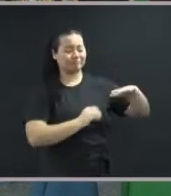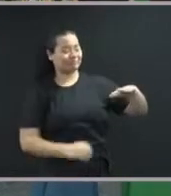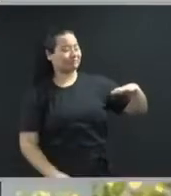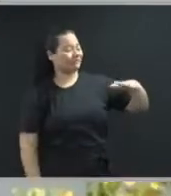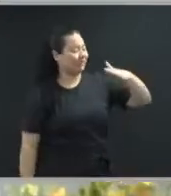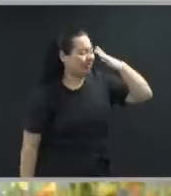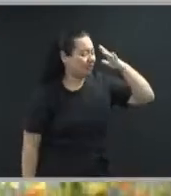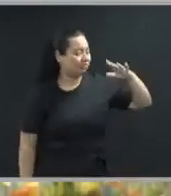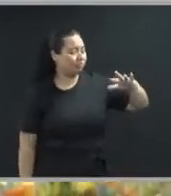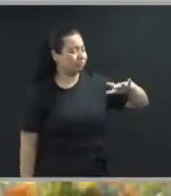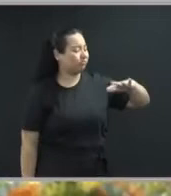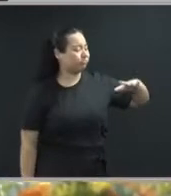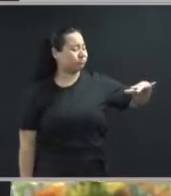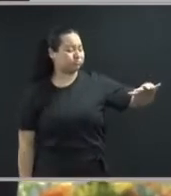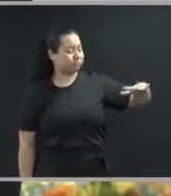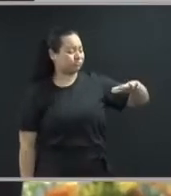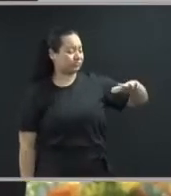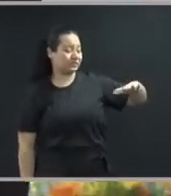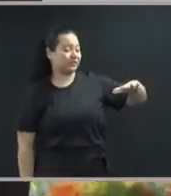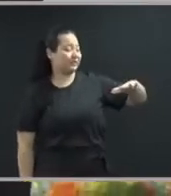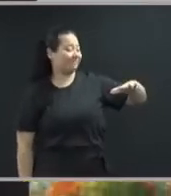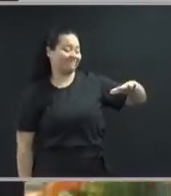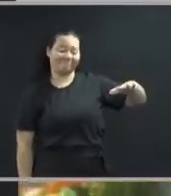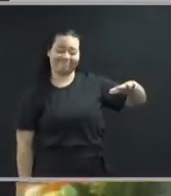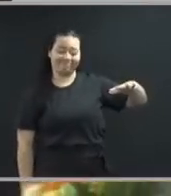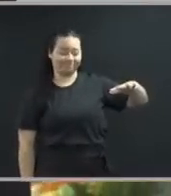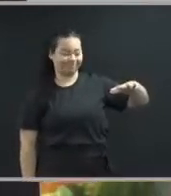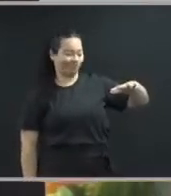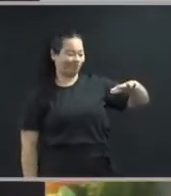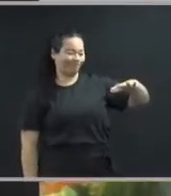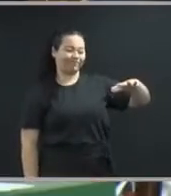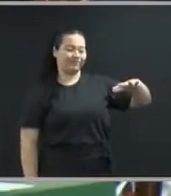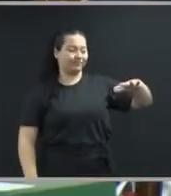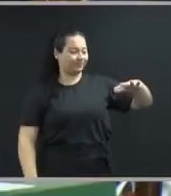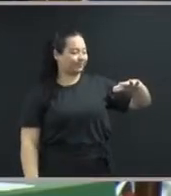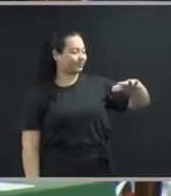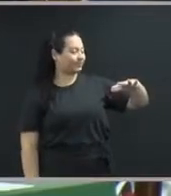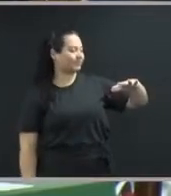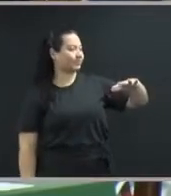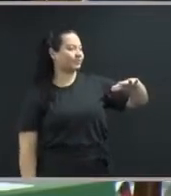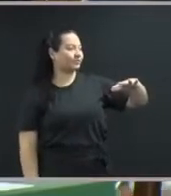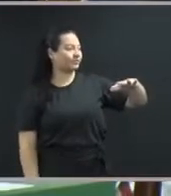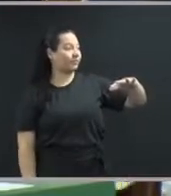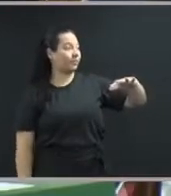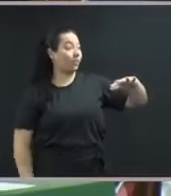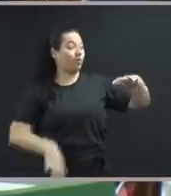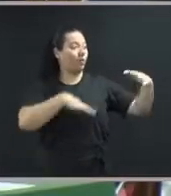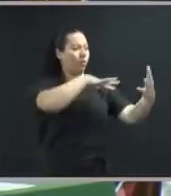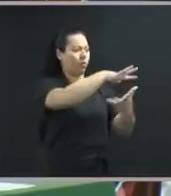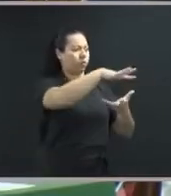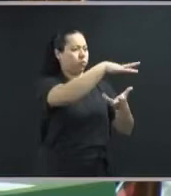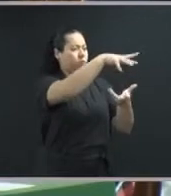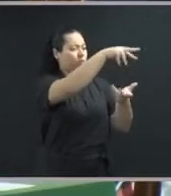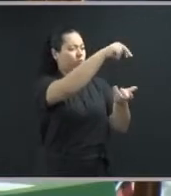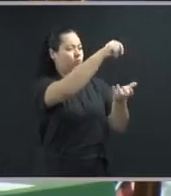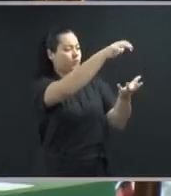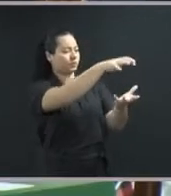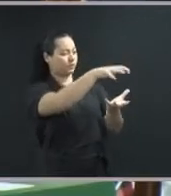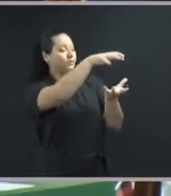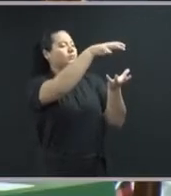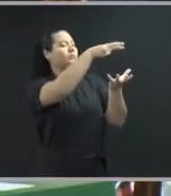terra amaldiçoada, como é? Ela é tremenda de bela. Agora, o irmão,